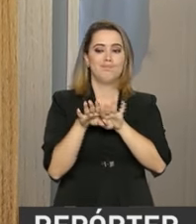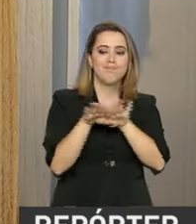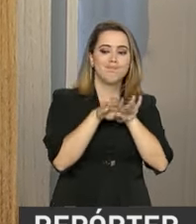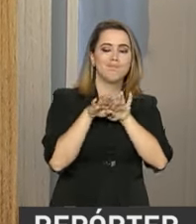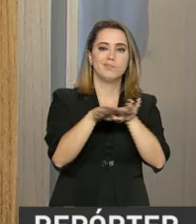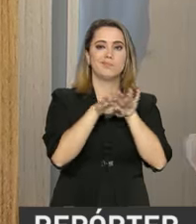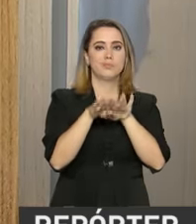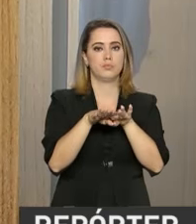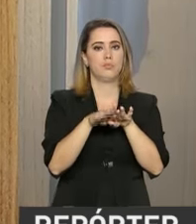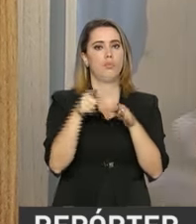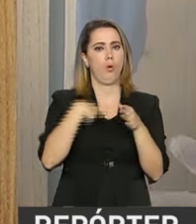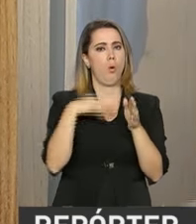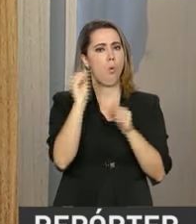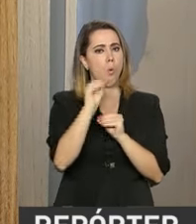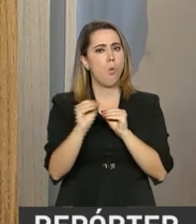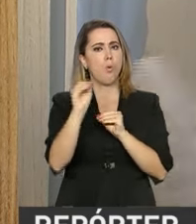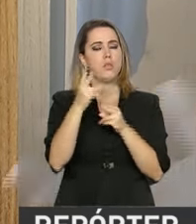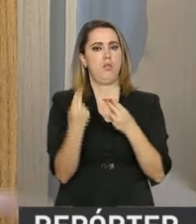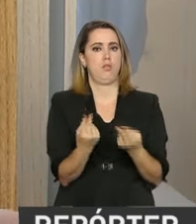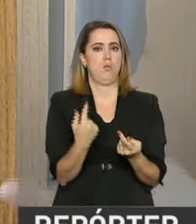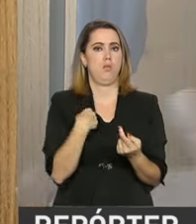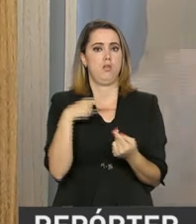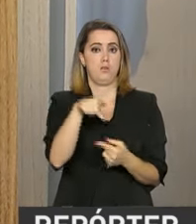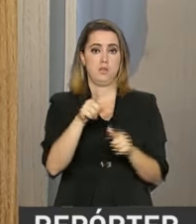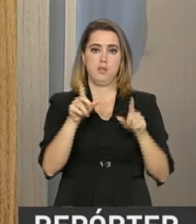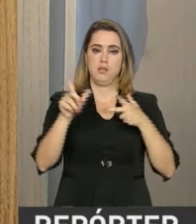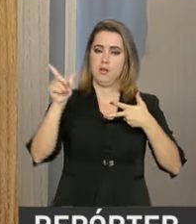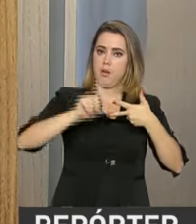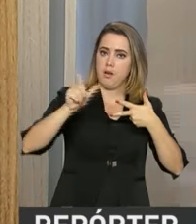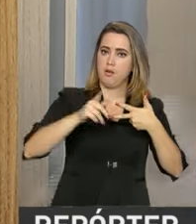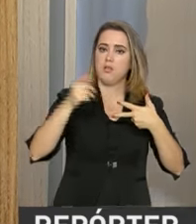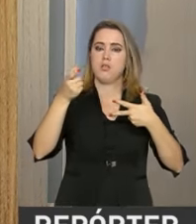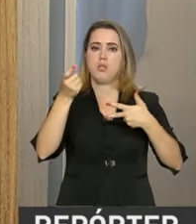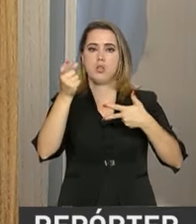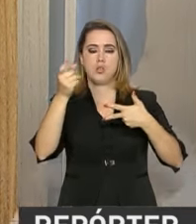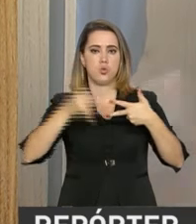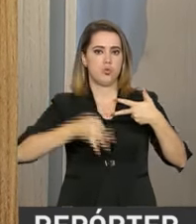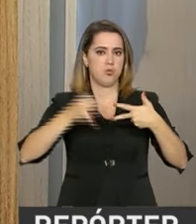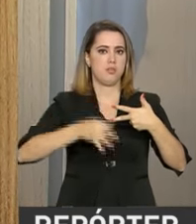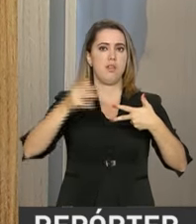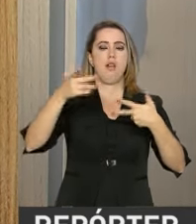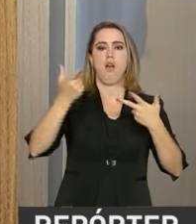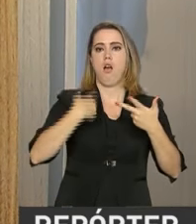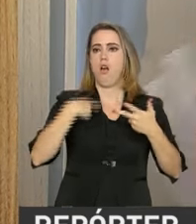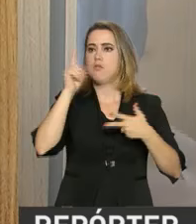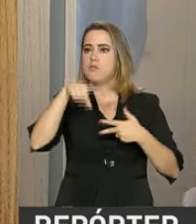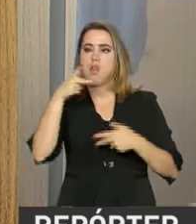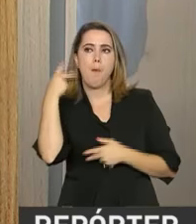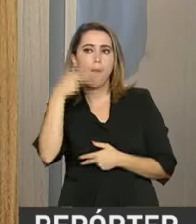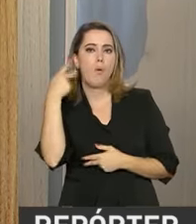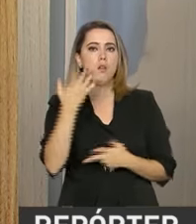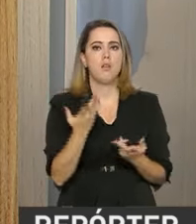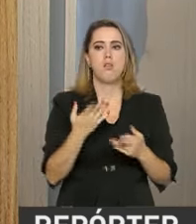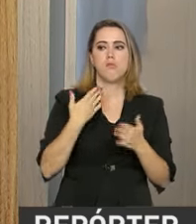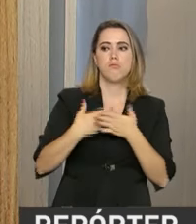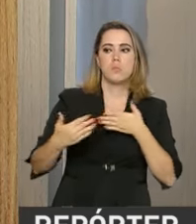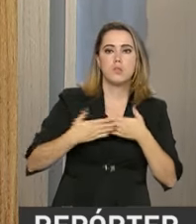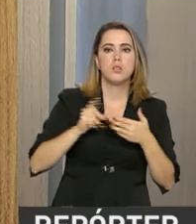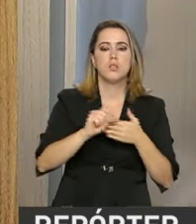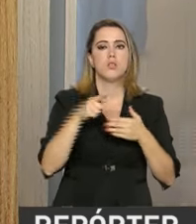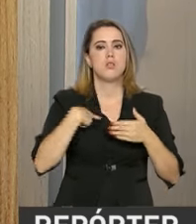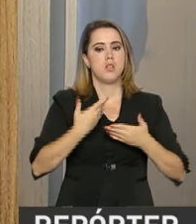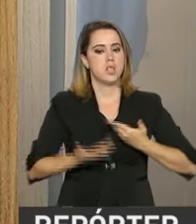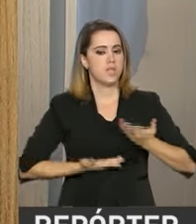igualitário. Então o tratamento fica igual. Se você trabalha no legislativo, judiciário, se é político, enfim, independentemente de tudo isso, se é